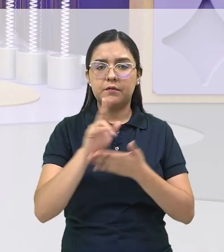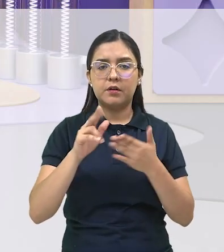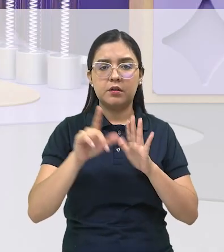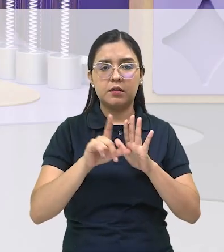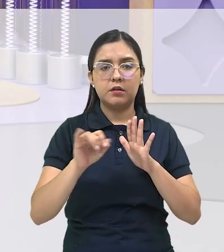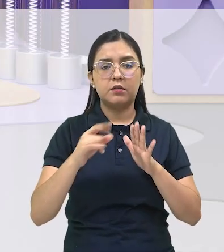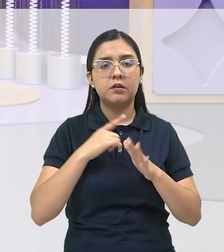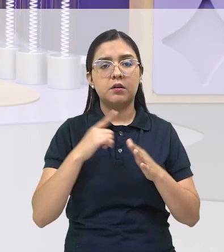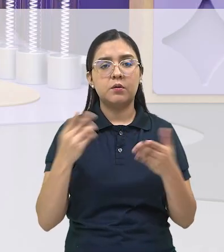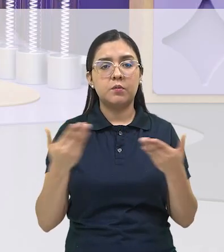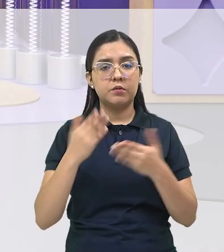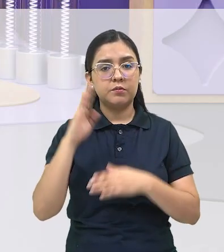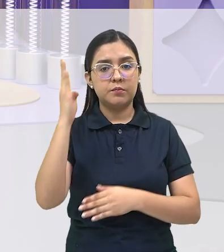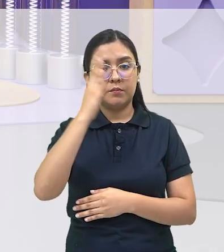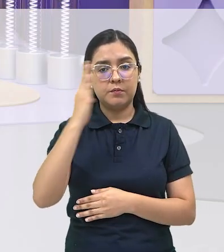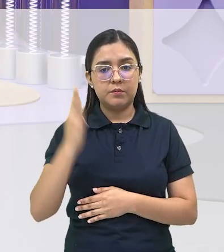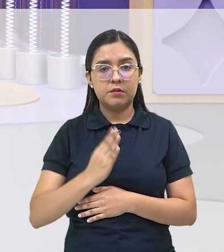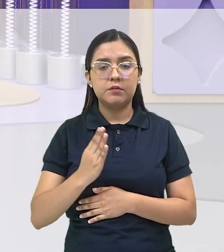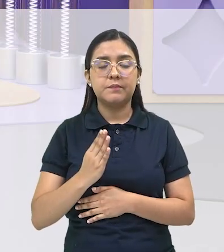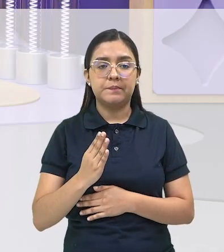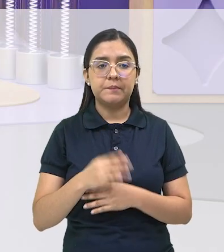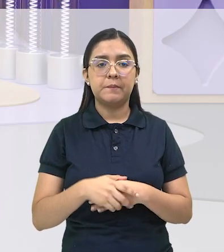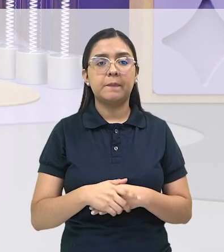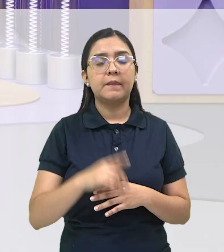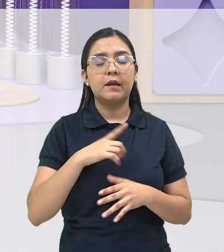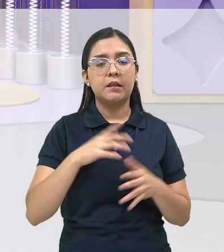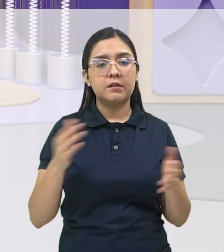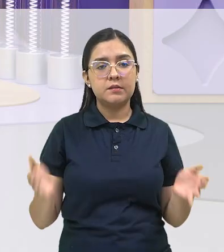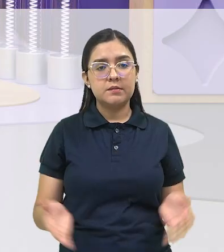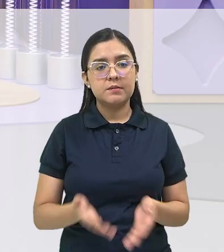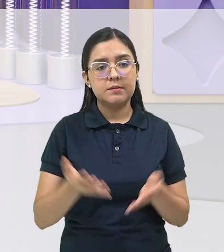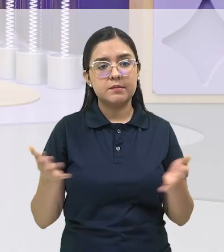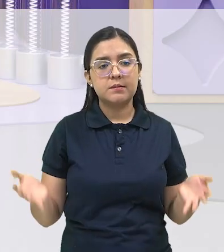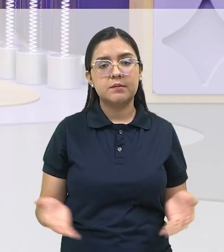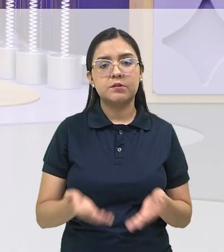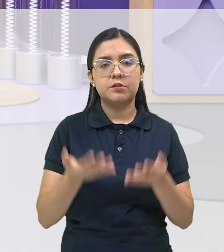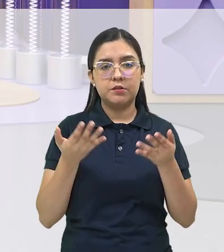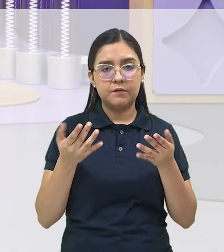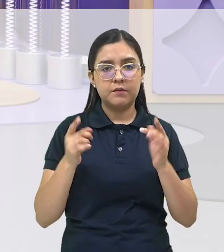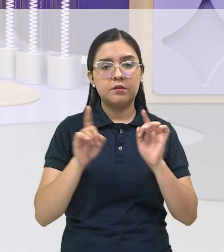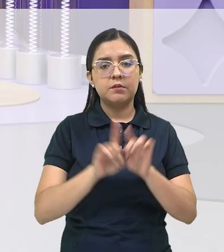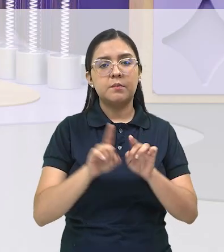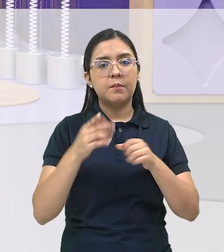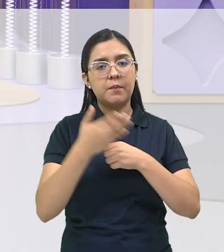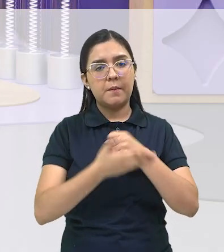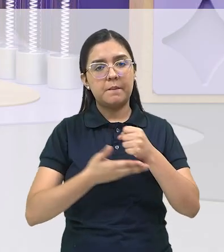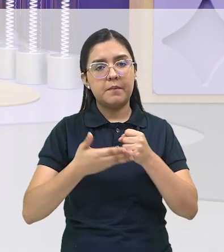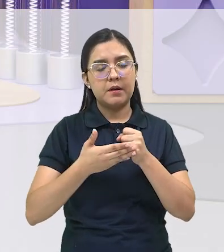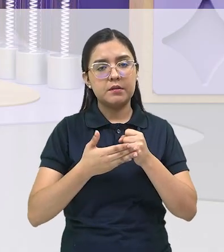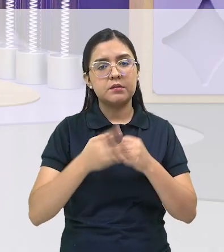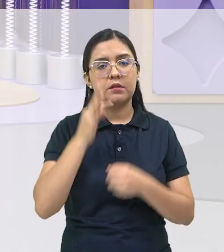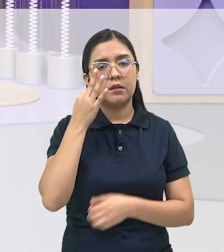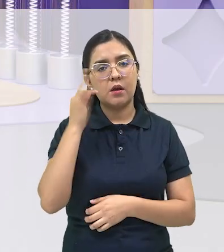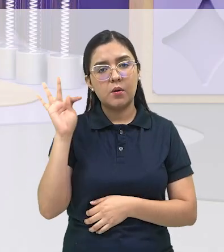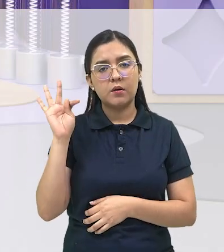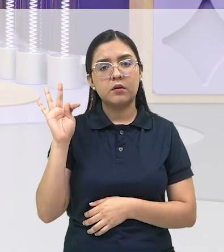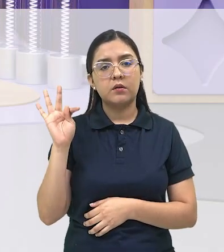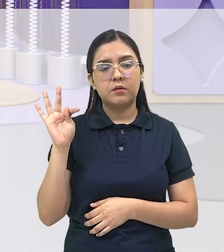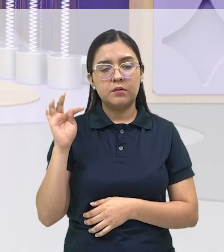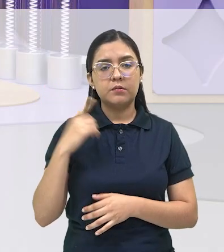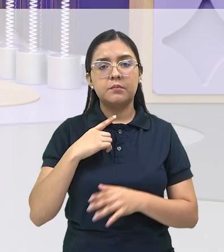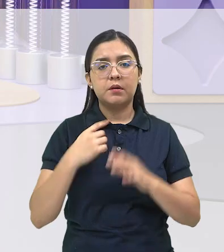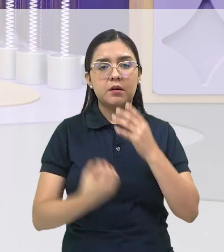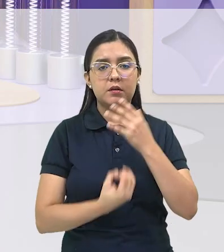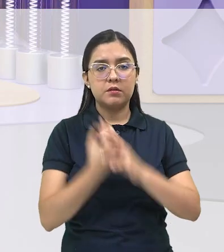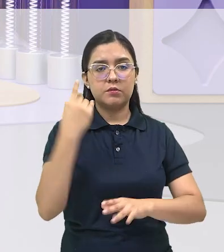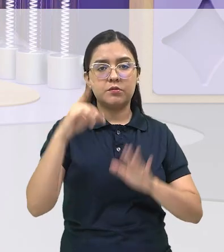nós temos hoje no Brasil, né? Ela incentiva, ela anima, ela dá uma base teórica para a composição de